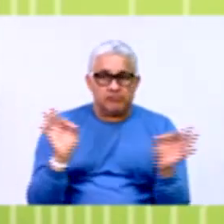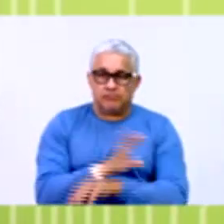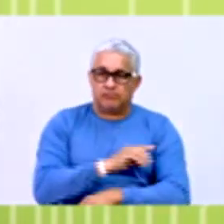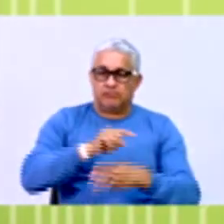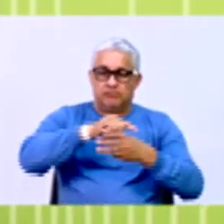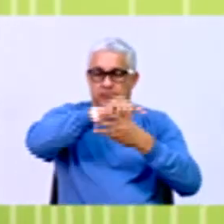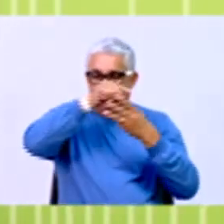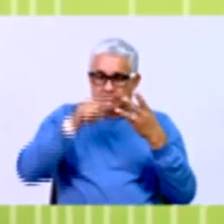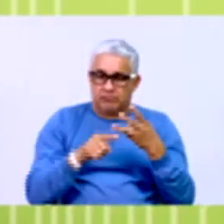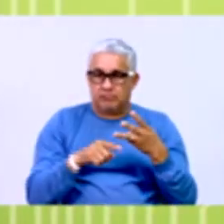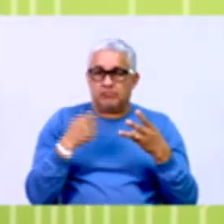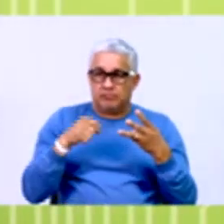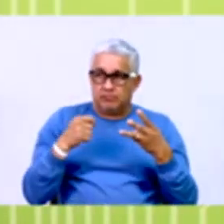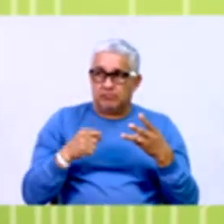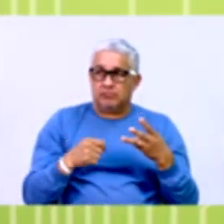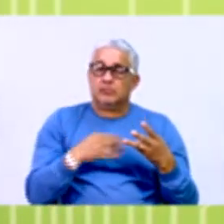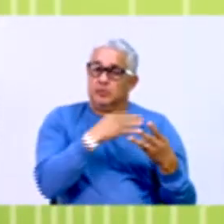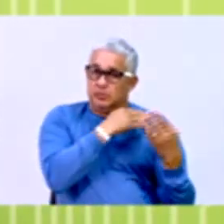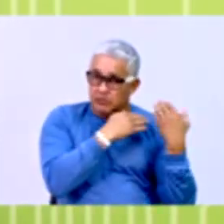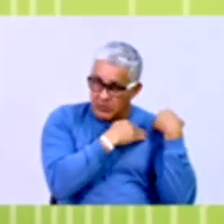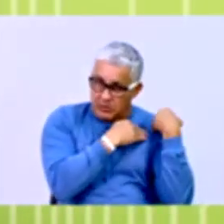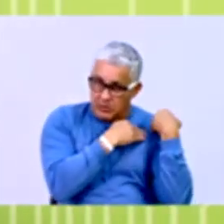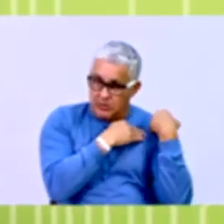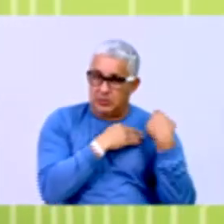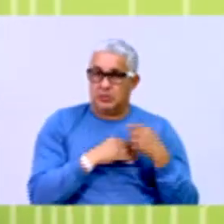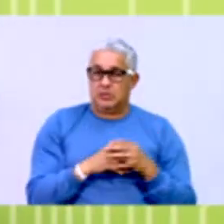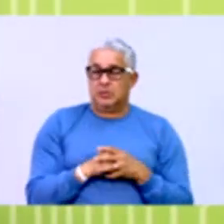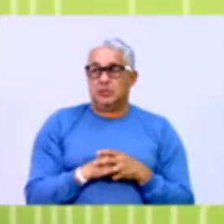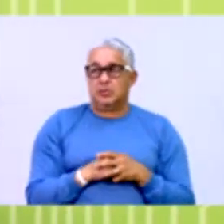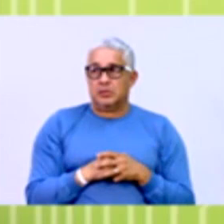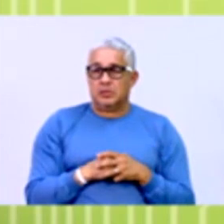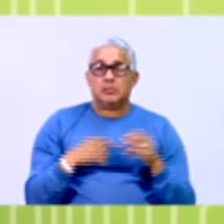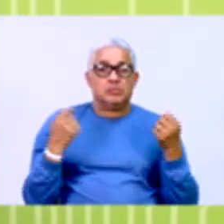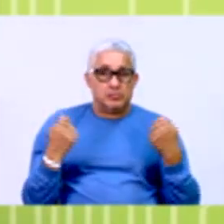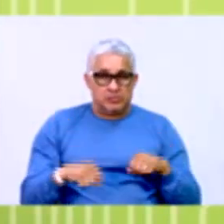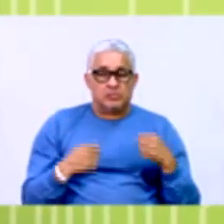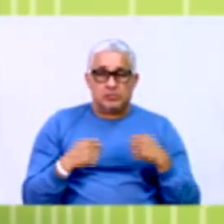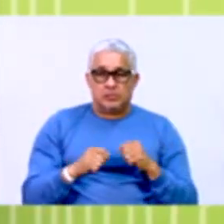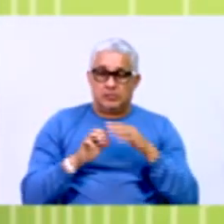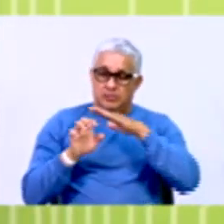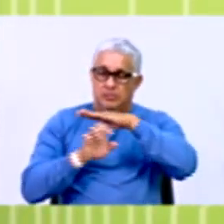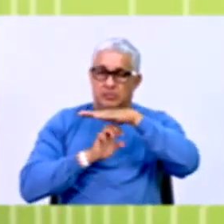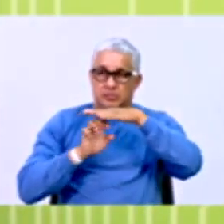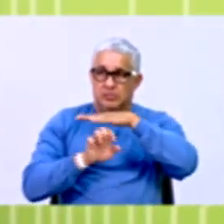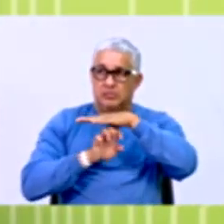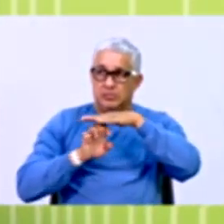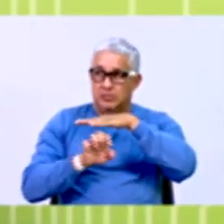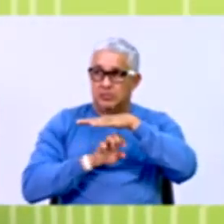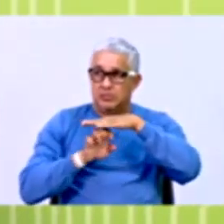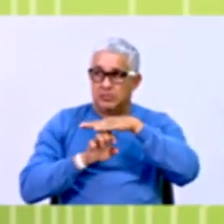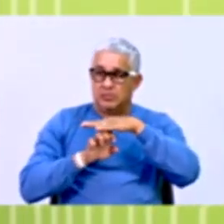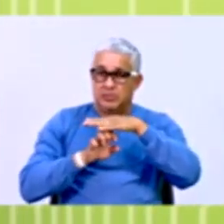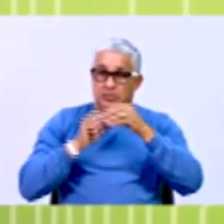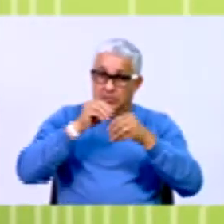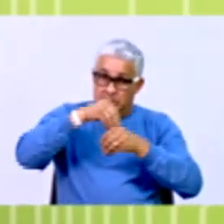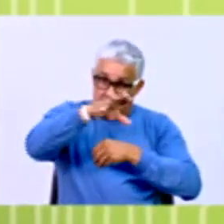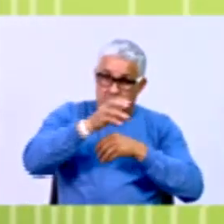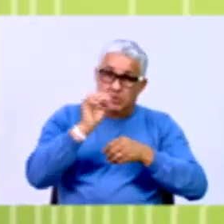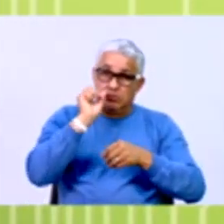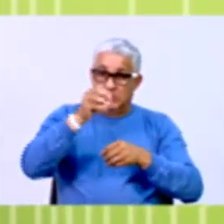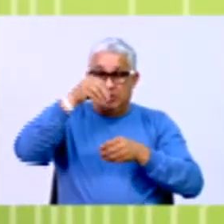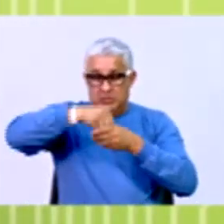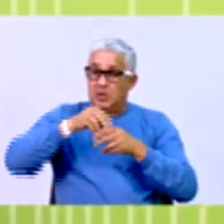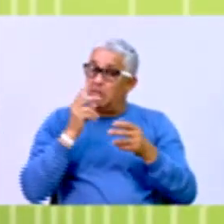itens, né? Ela precisa ter responsabilidade, quer dizer, é preciso que seja uma empresa, se for de auditoria externa, se for auditoria interna, da